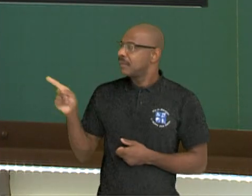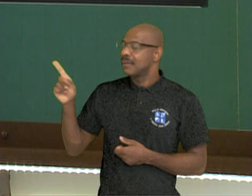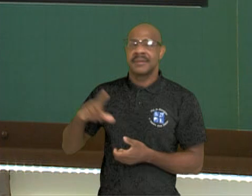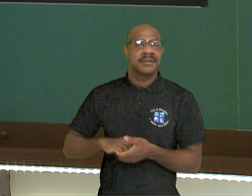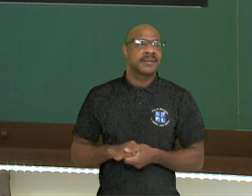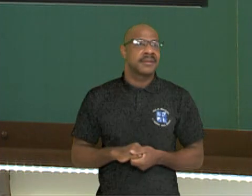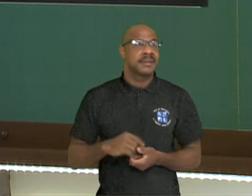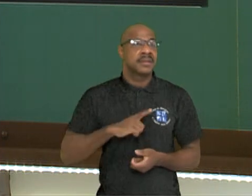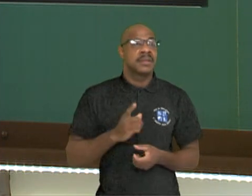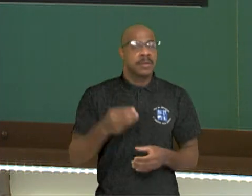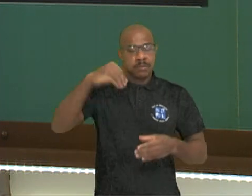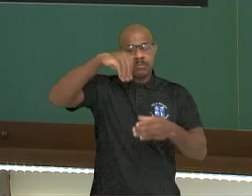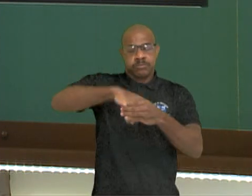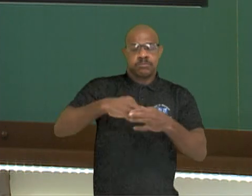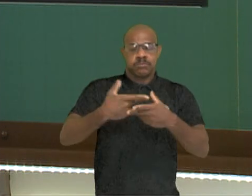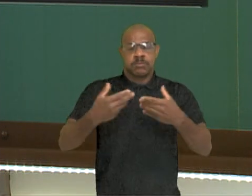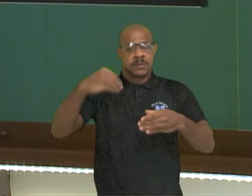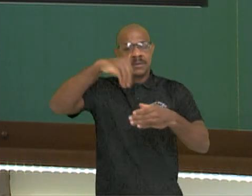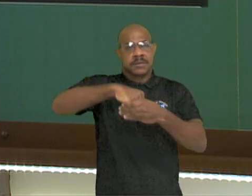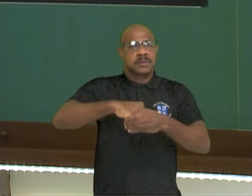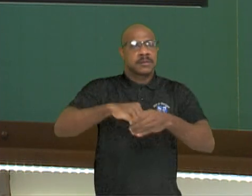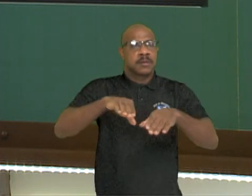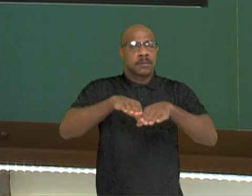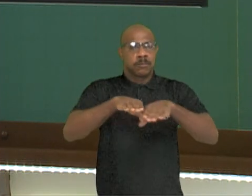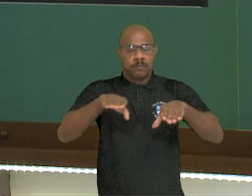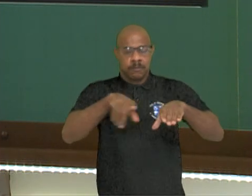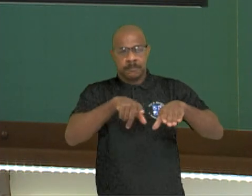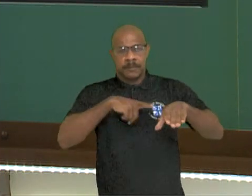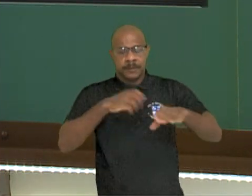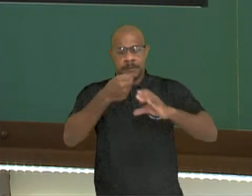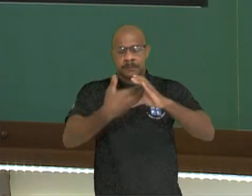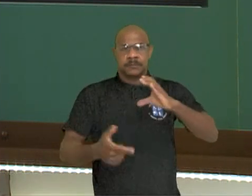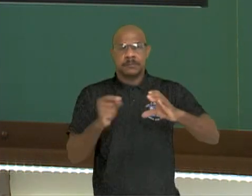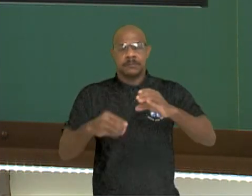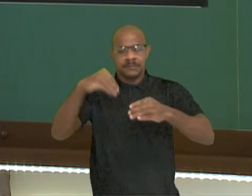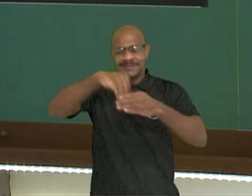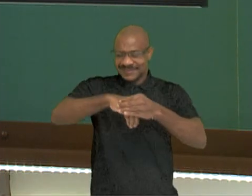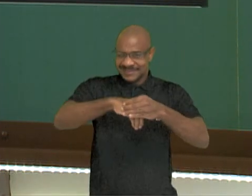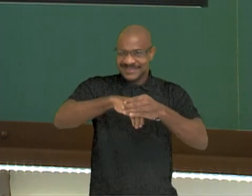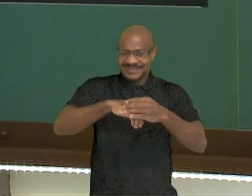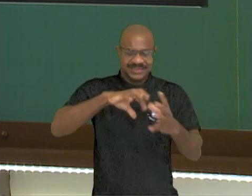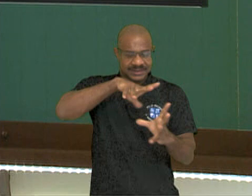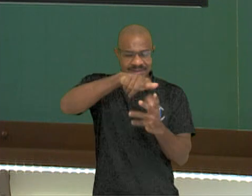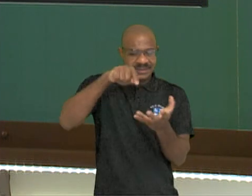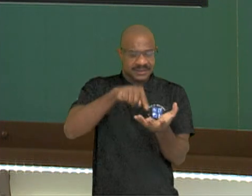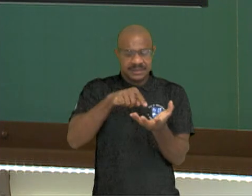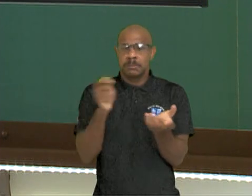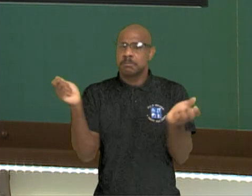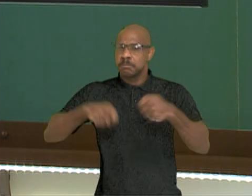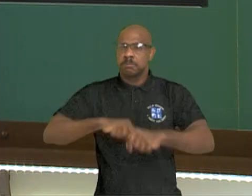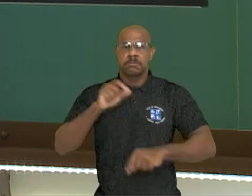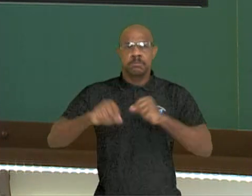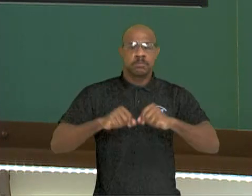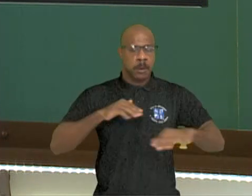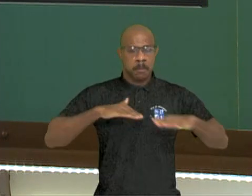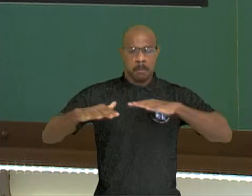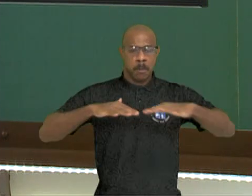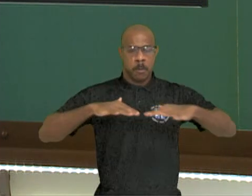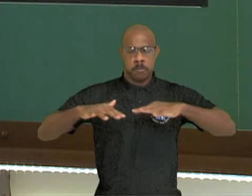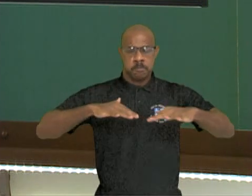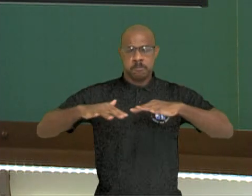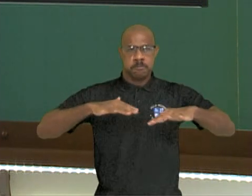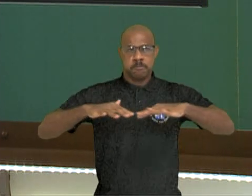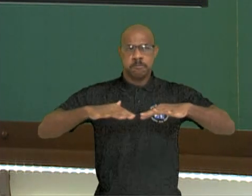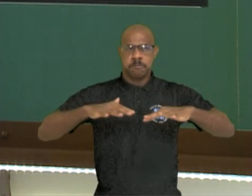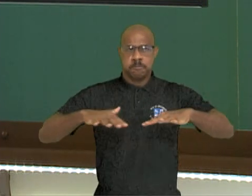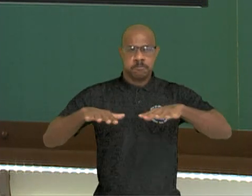agentes internos. São aquelas características do interior da Terra que possibilitam a movimentação